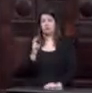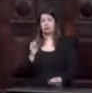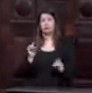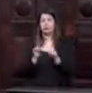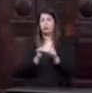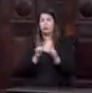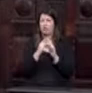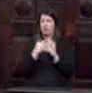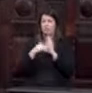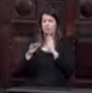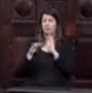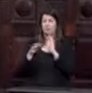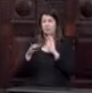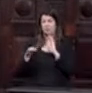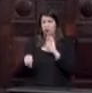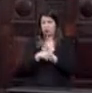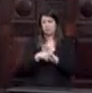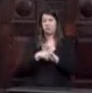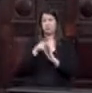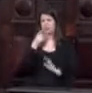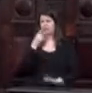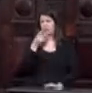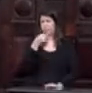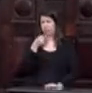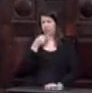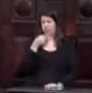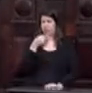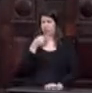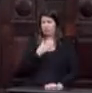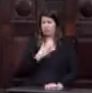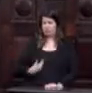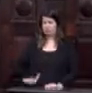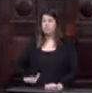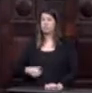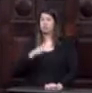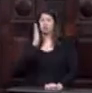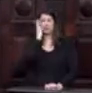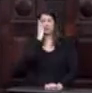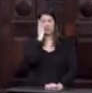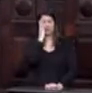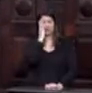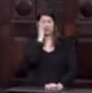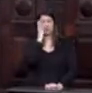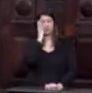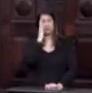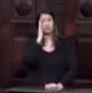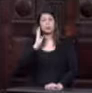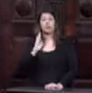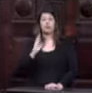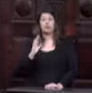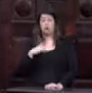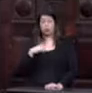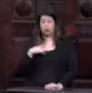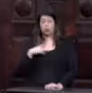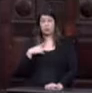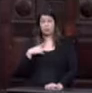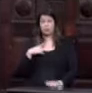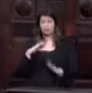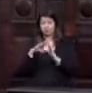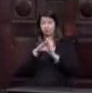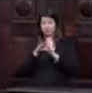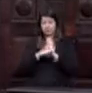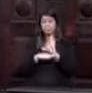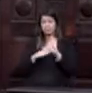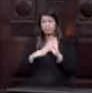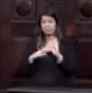própria mensagem na justificativa do governador reconhece que usaram como receitas